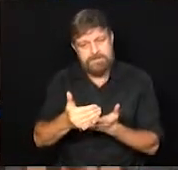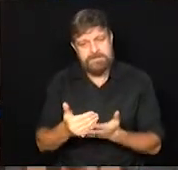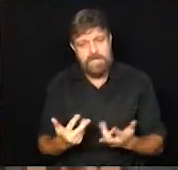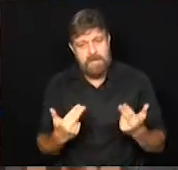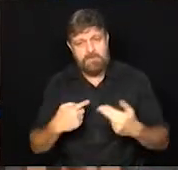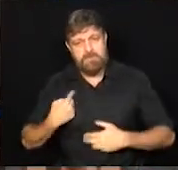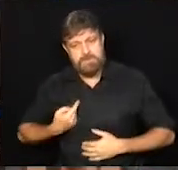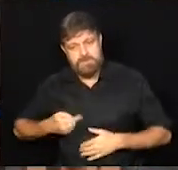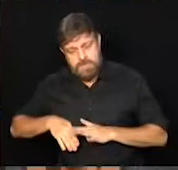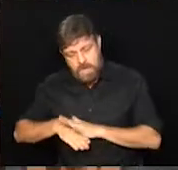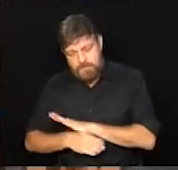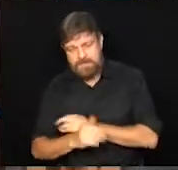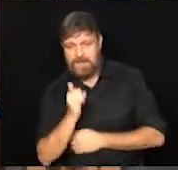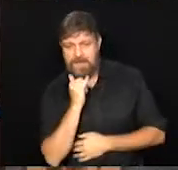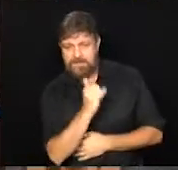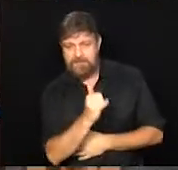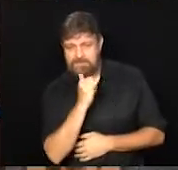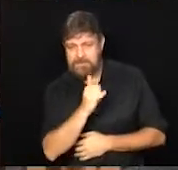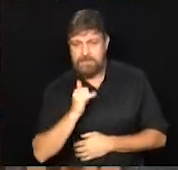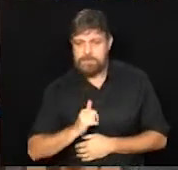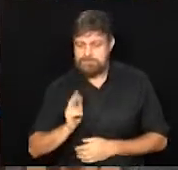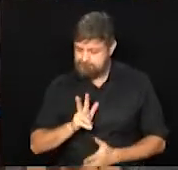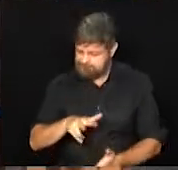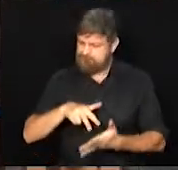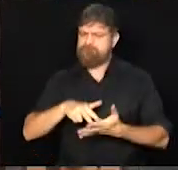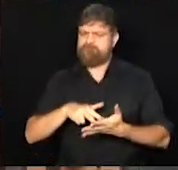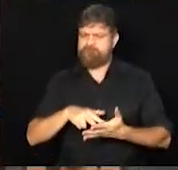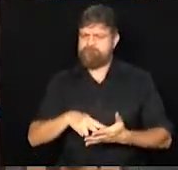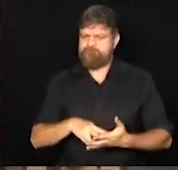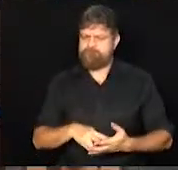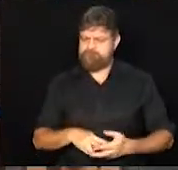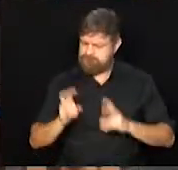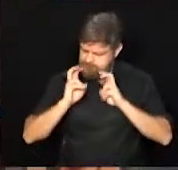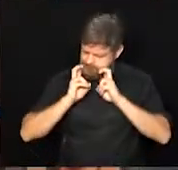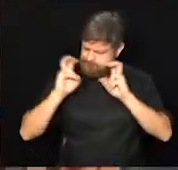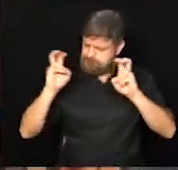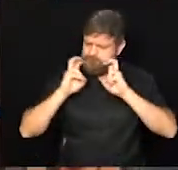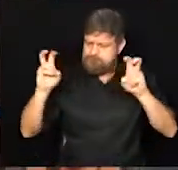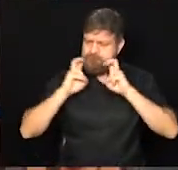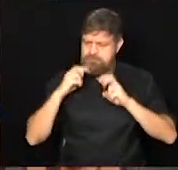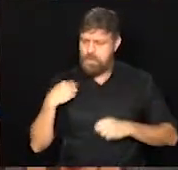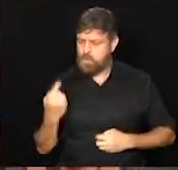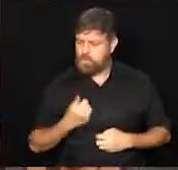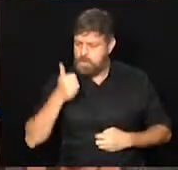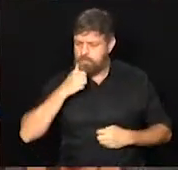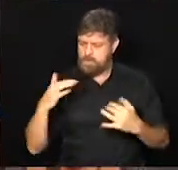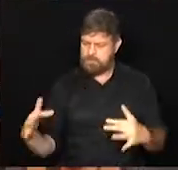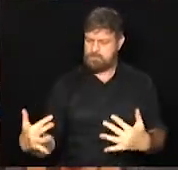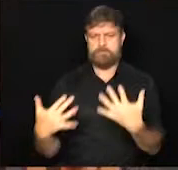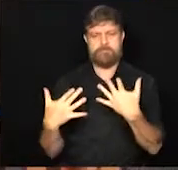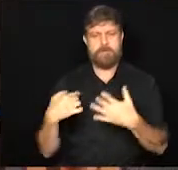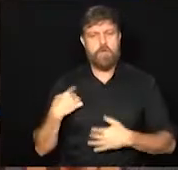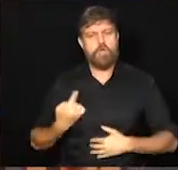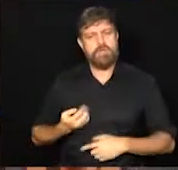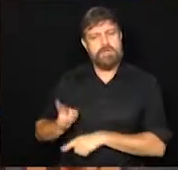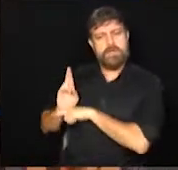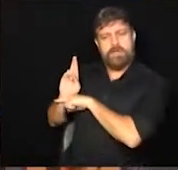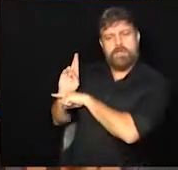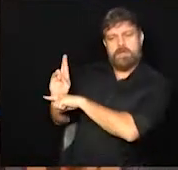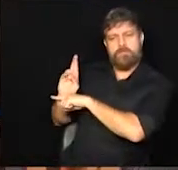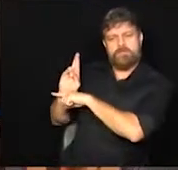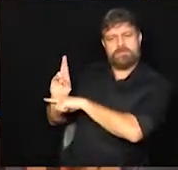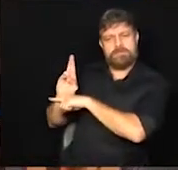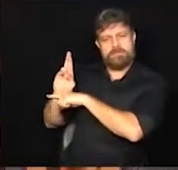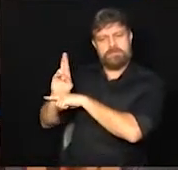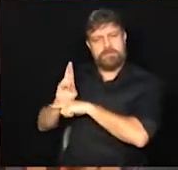costuma sempre dizer, talvez subir o tom mesmo, para poder sermos ouvidas enquanto mulheres, representantes